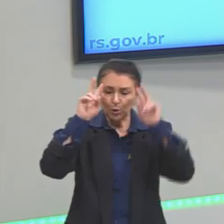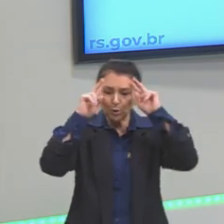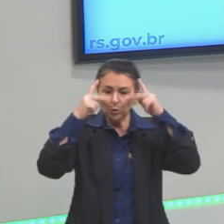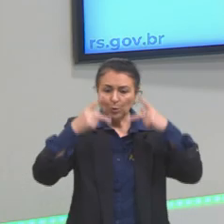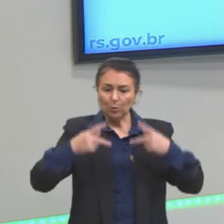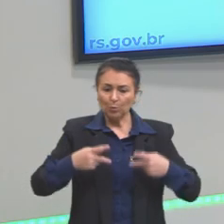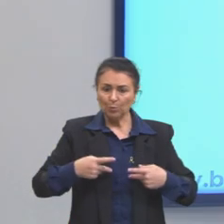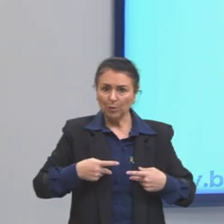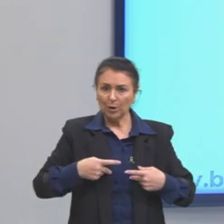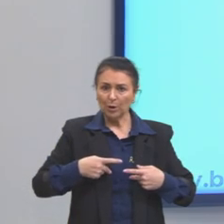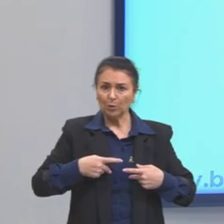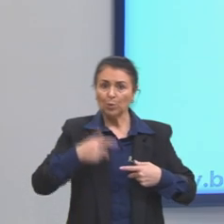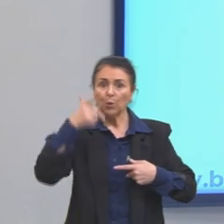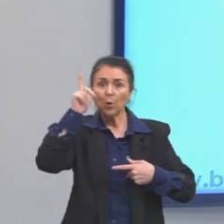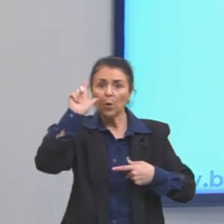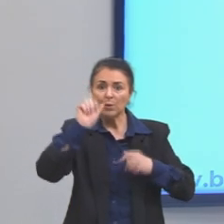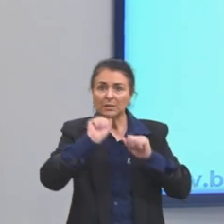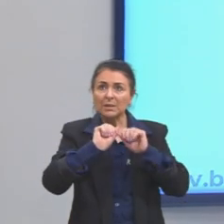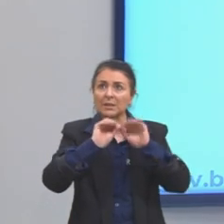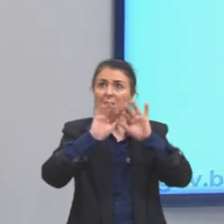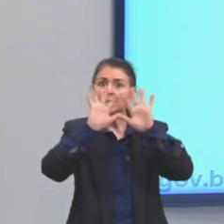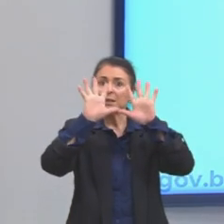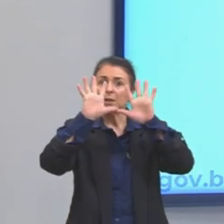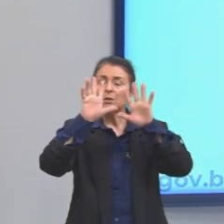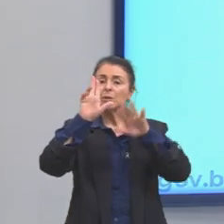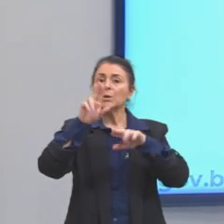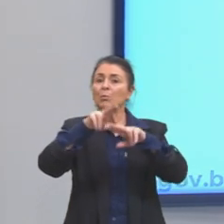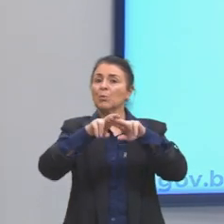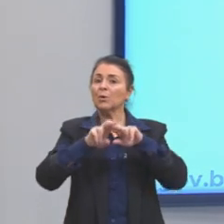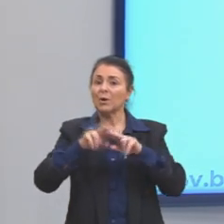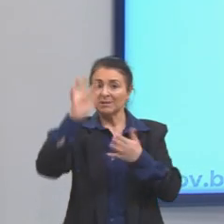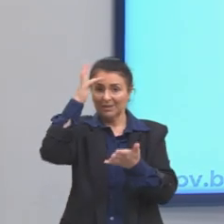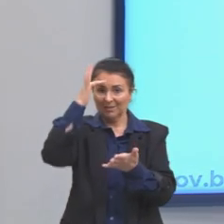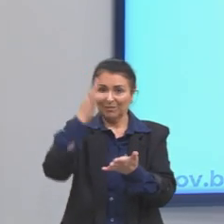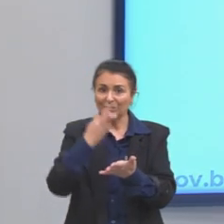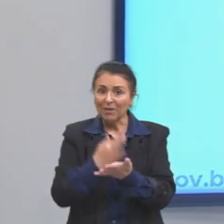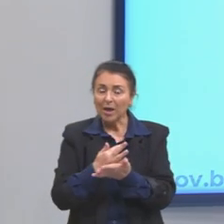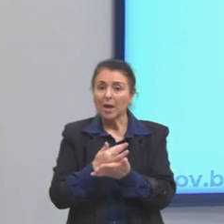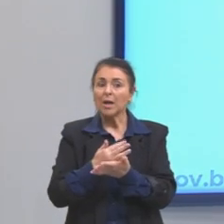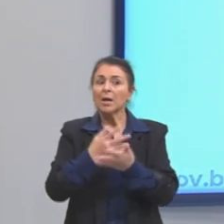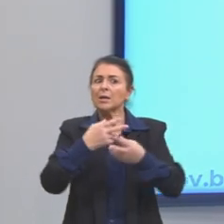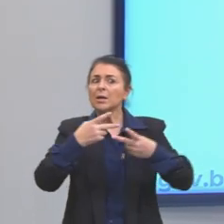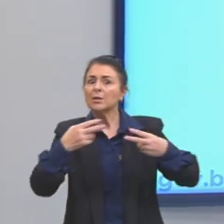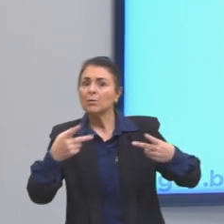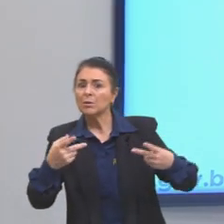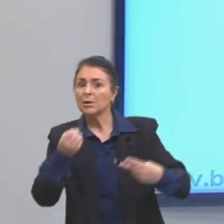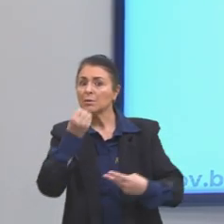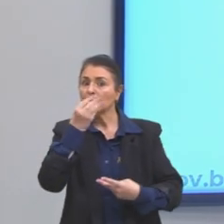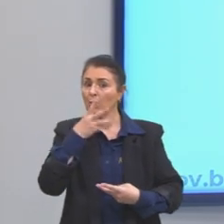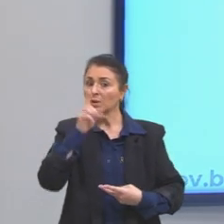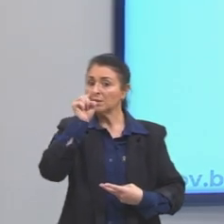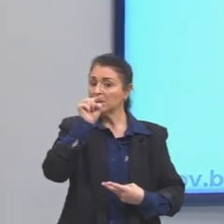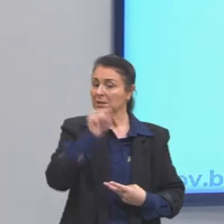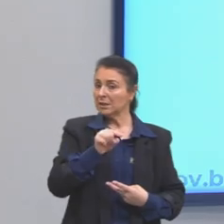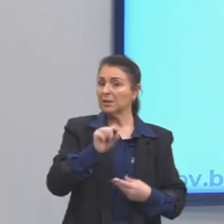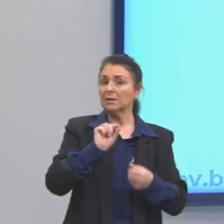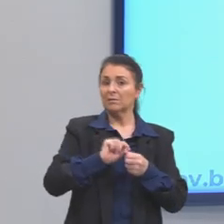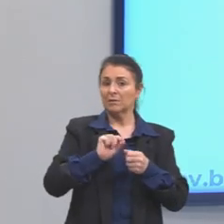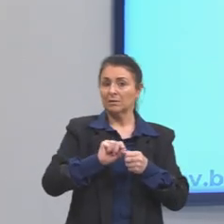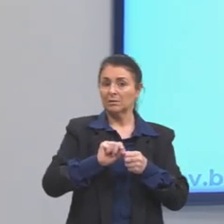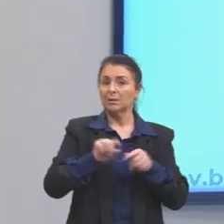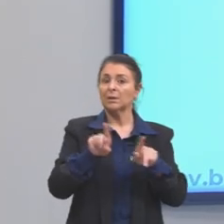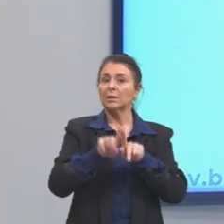fé e pelas obras Santo Agostinho vai dizer também que não o ser humano se salva pela fé pelas obras e pela